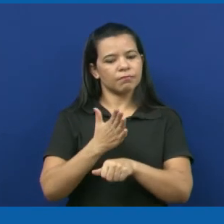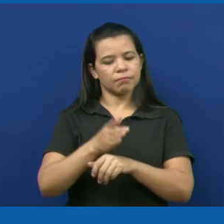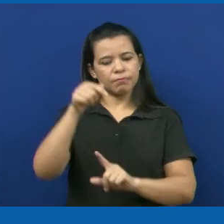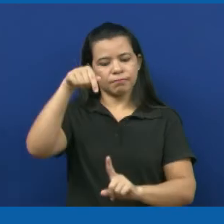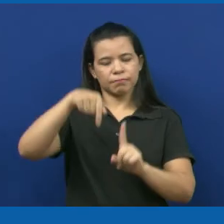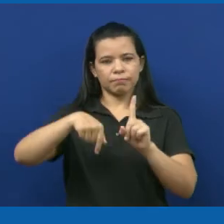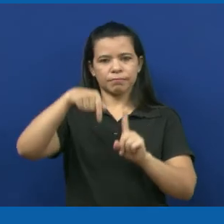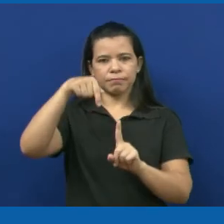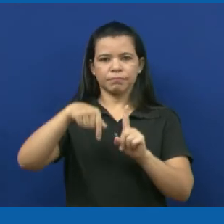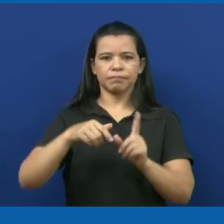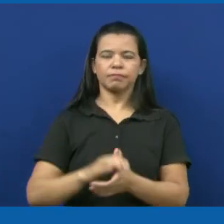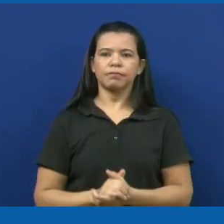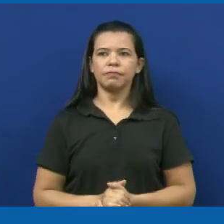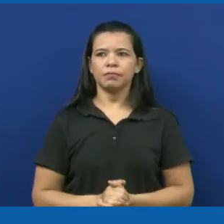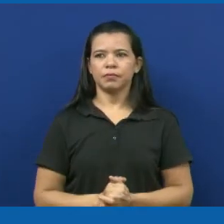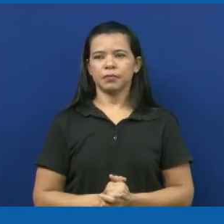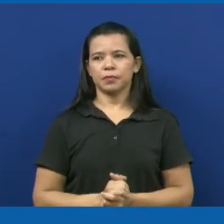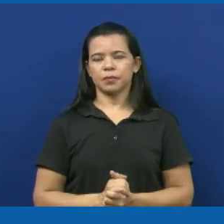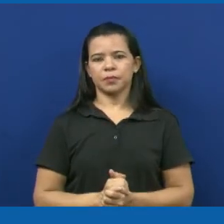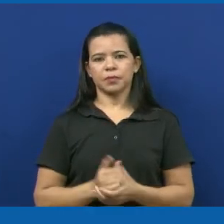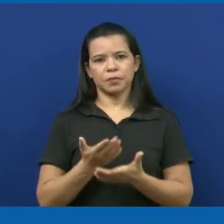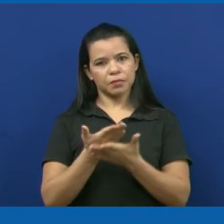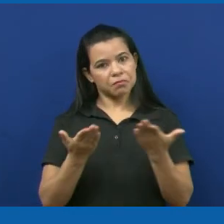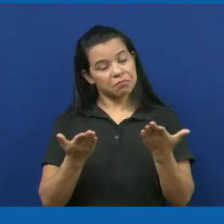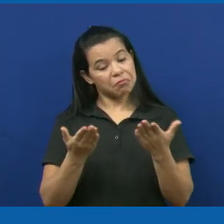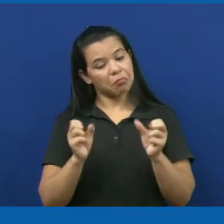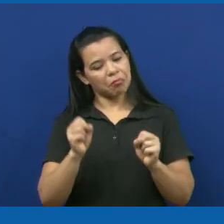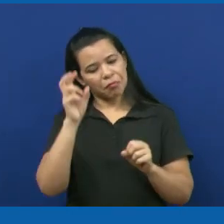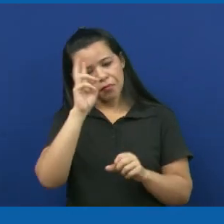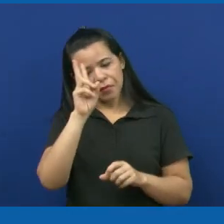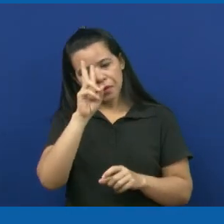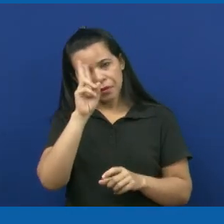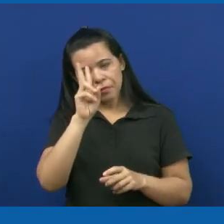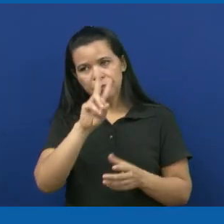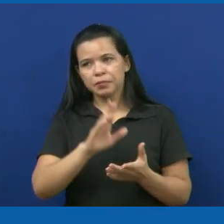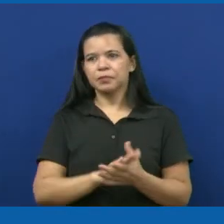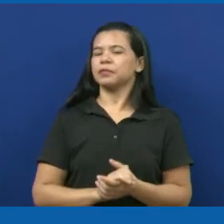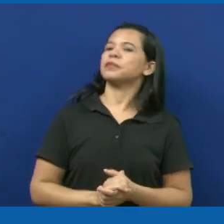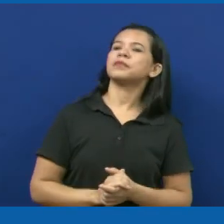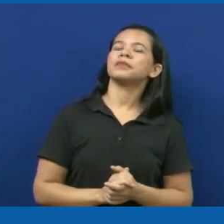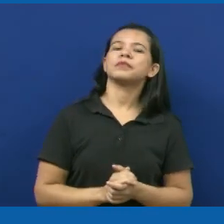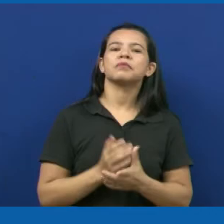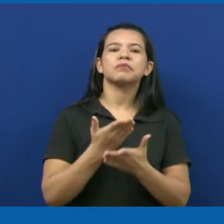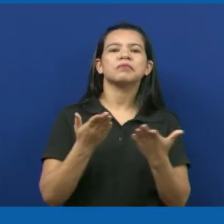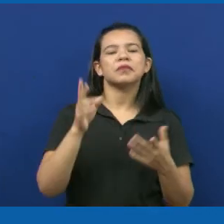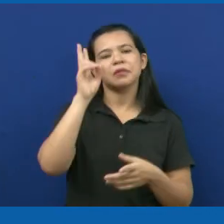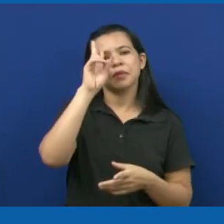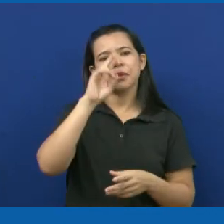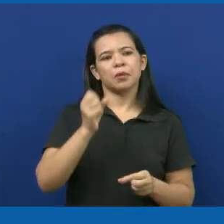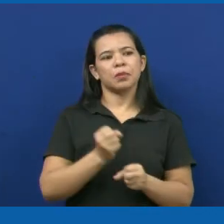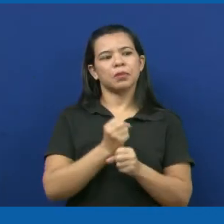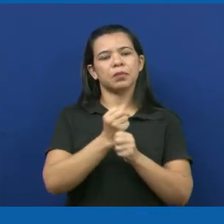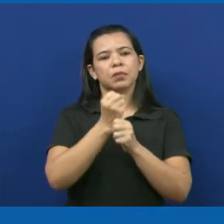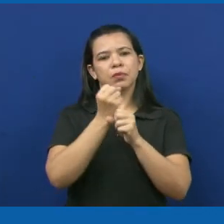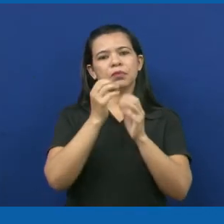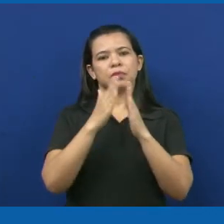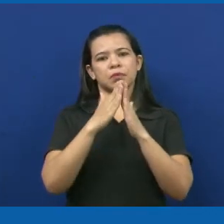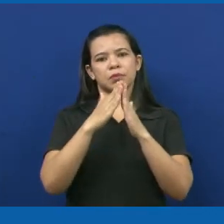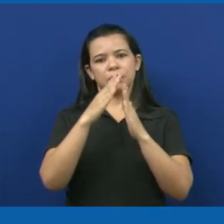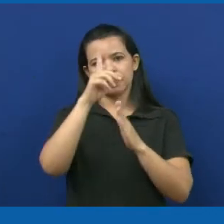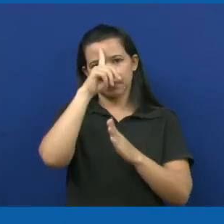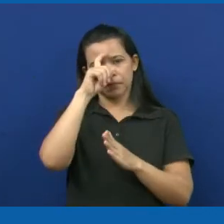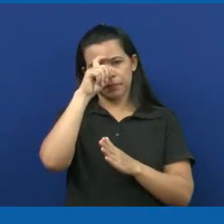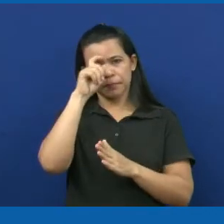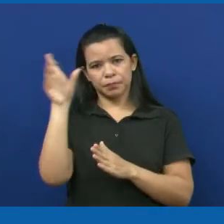proporcionais. Talvez você vai até recordar esse exemplozinho aí, né, relativo à construção daquele hospital lá na China. Suponha que para a construção